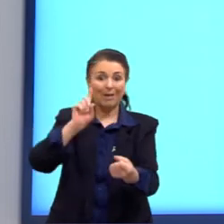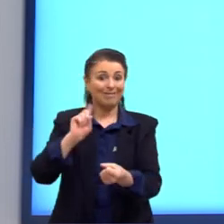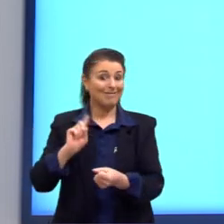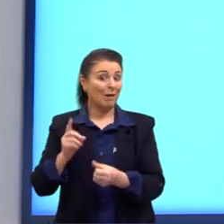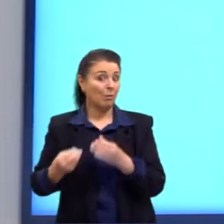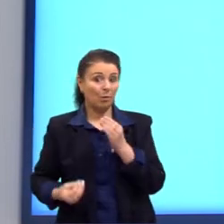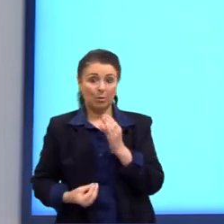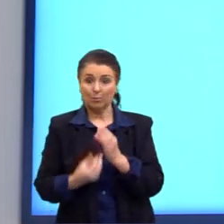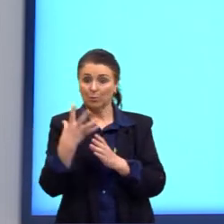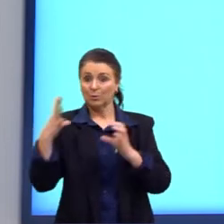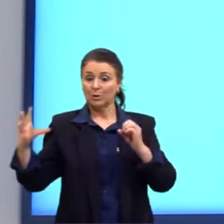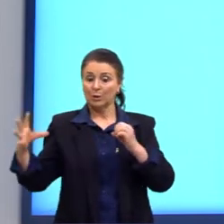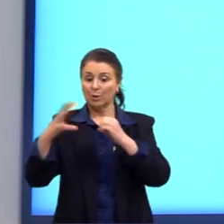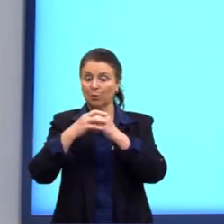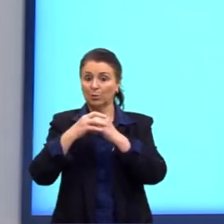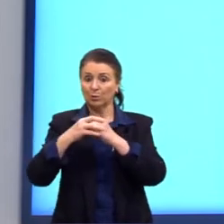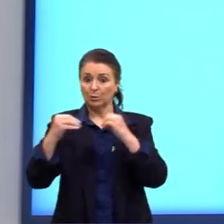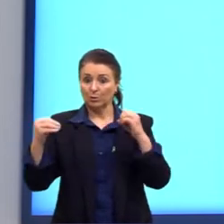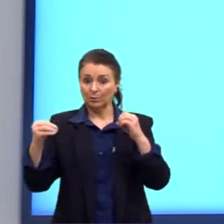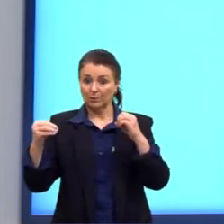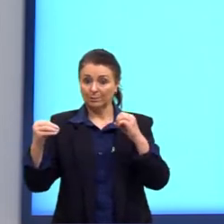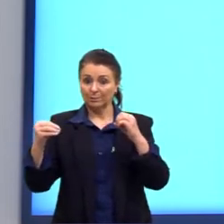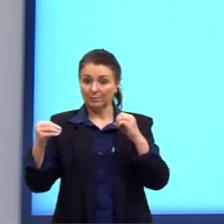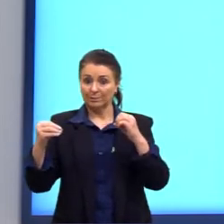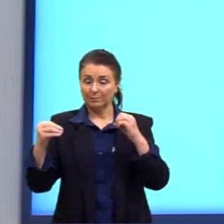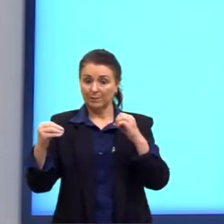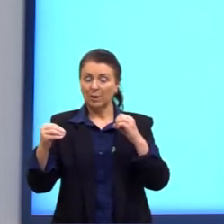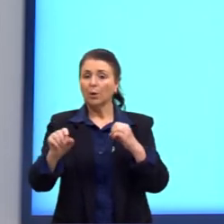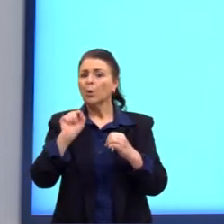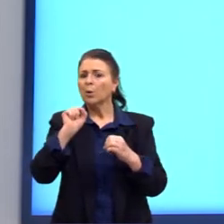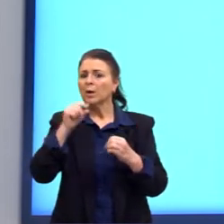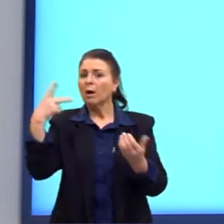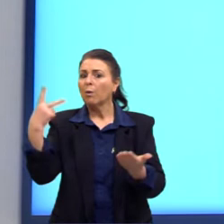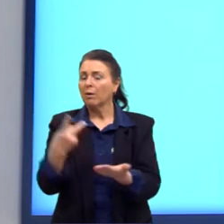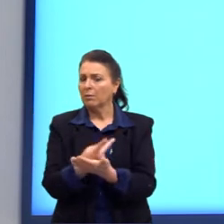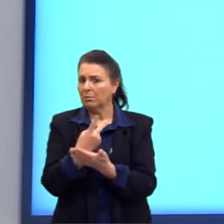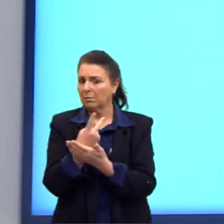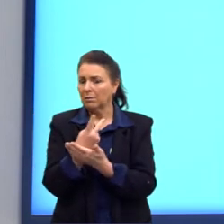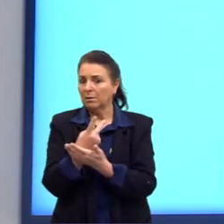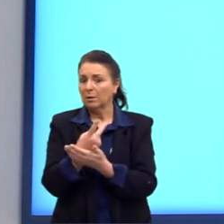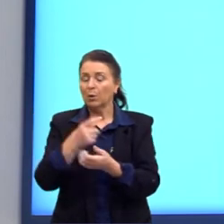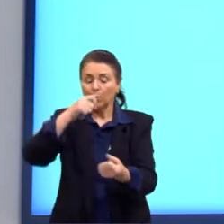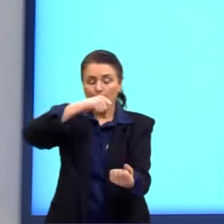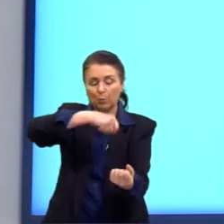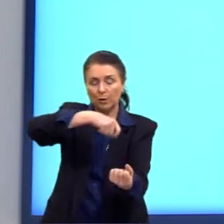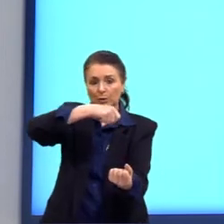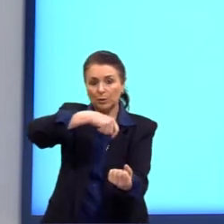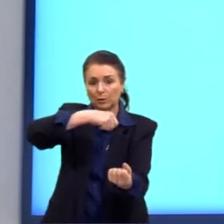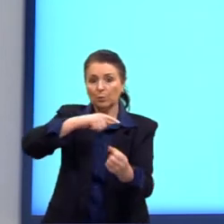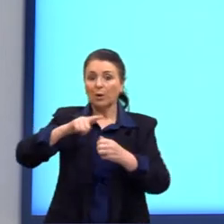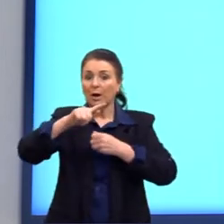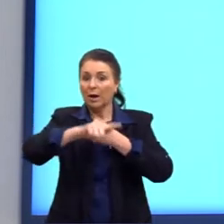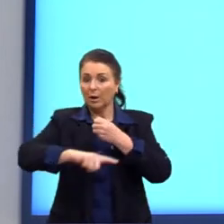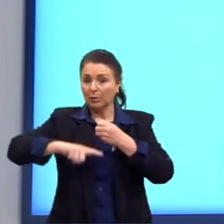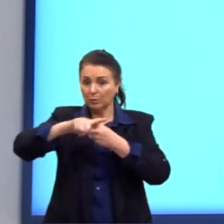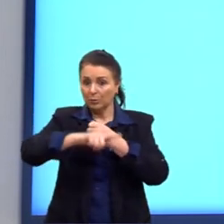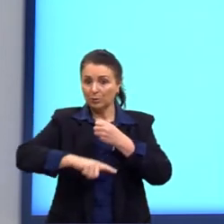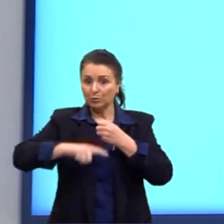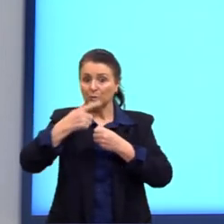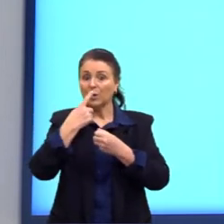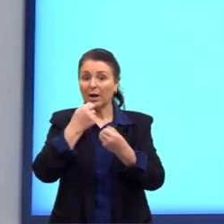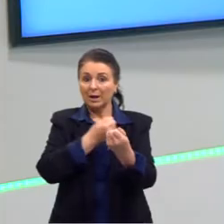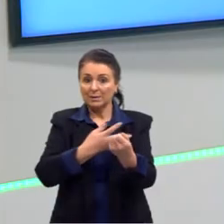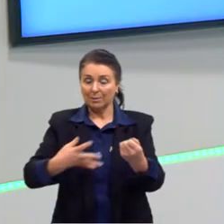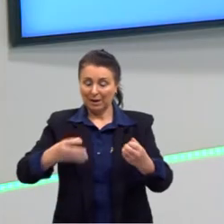esses anticorpos que que vai acontecer com esse soro vai aglutinar as hemácias do